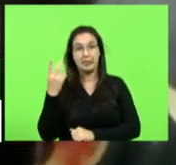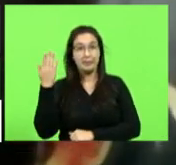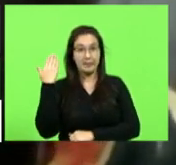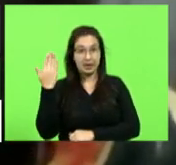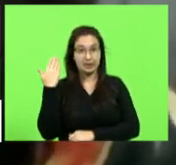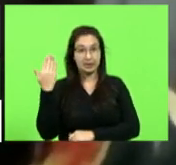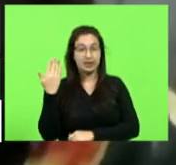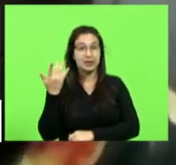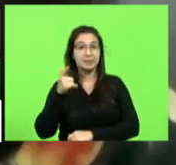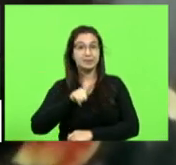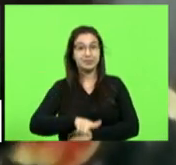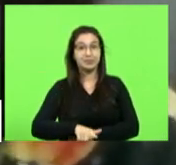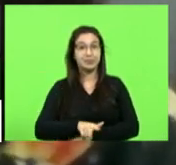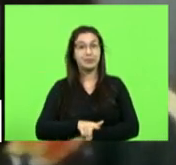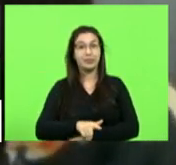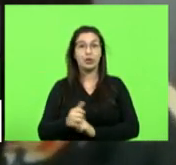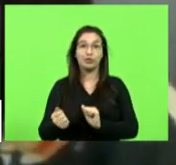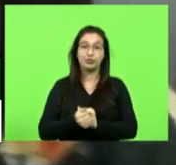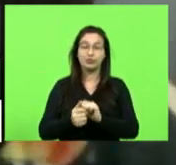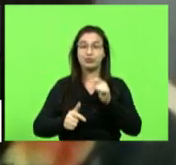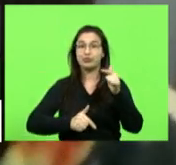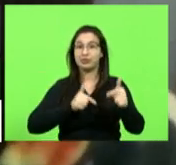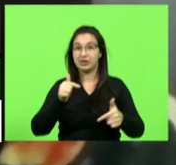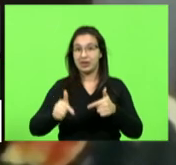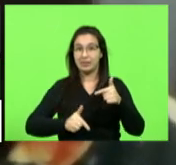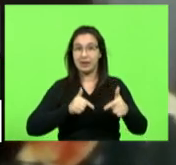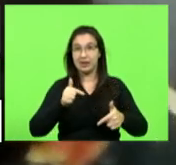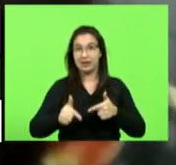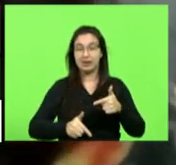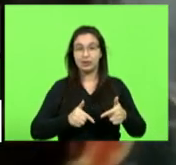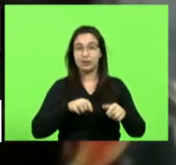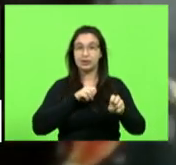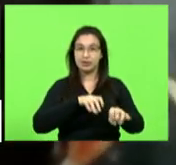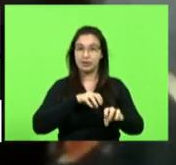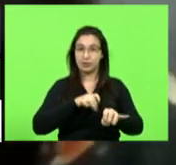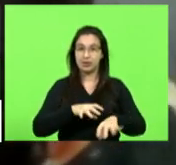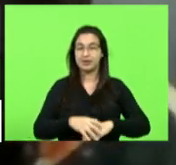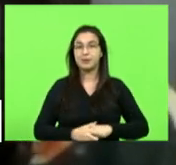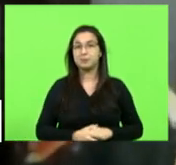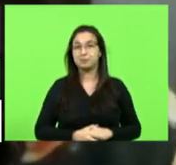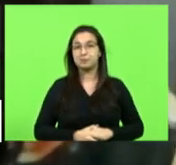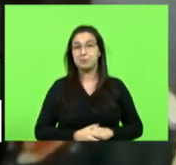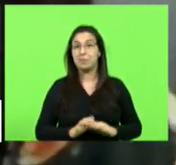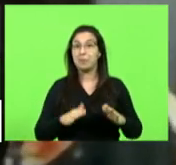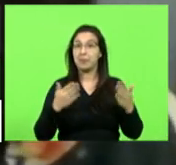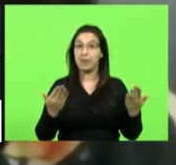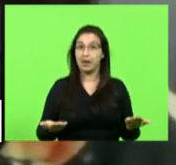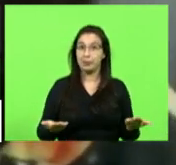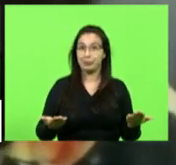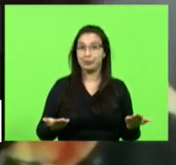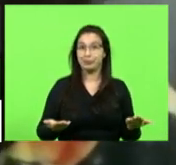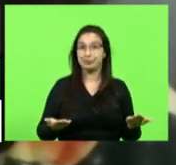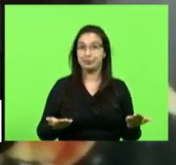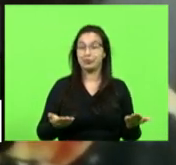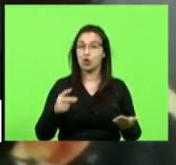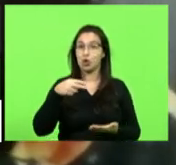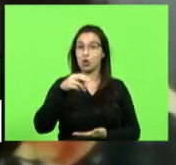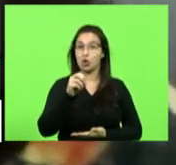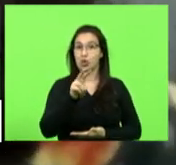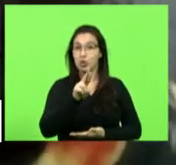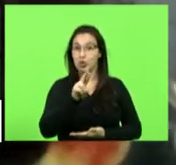também com os trabalhadores da educação. Então, como a Norma falou,